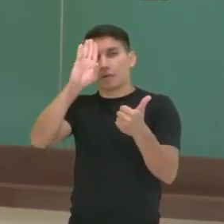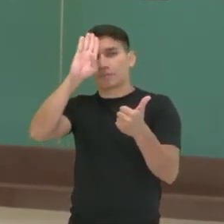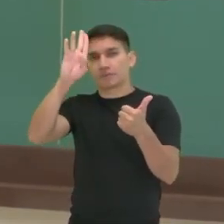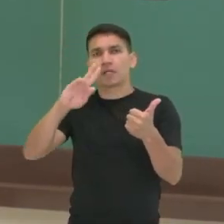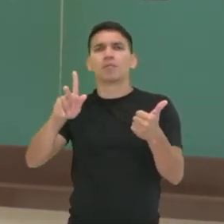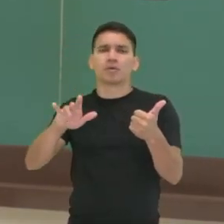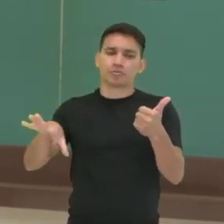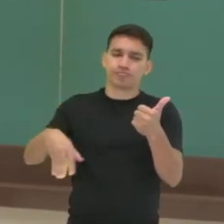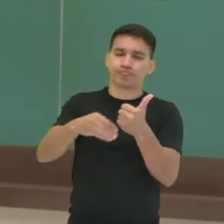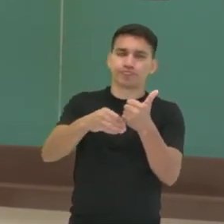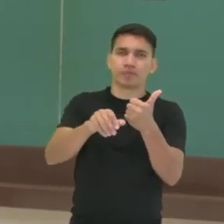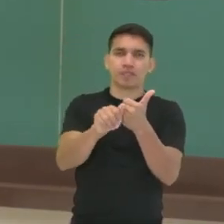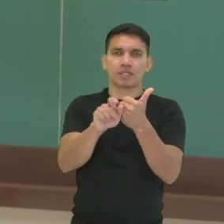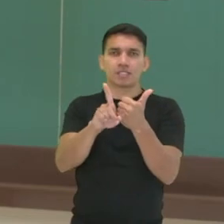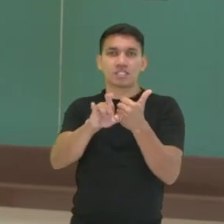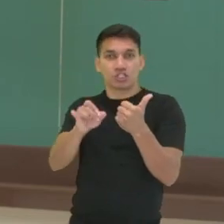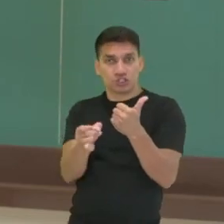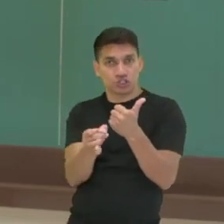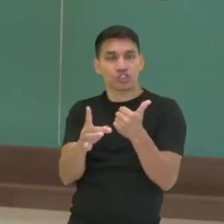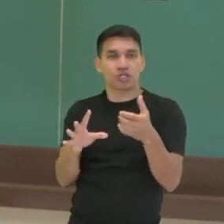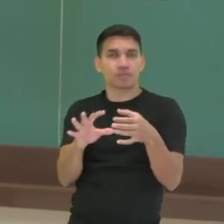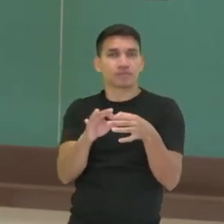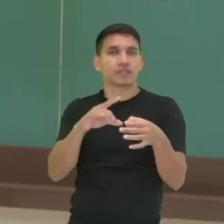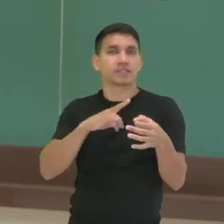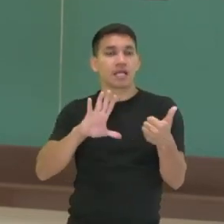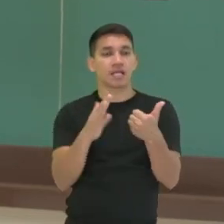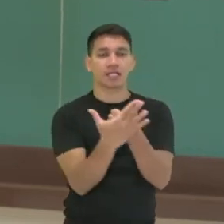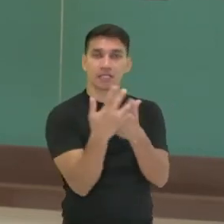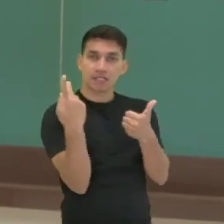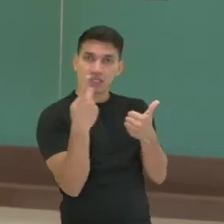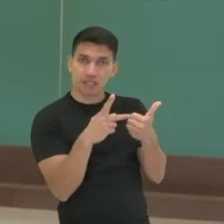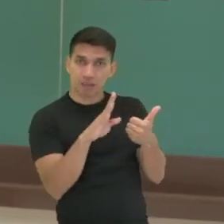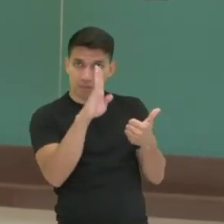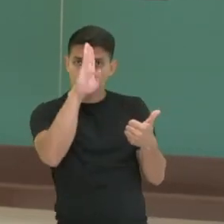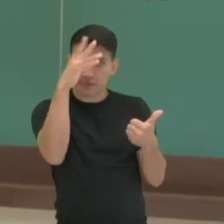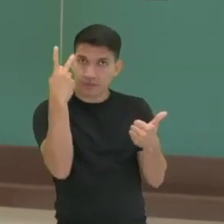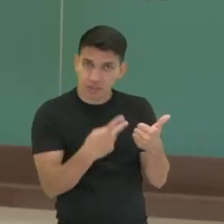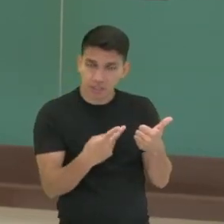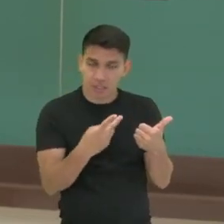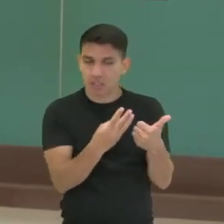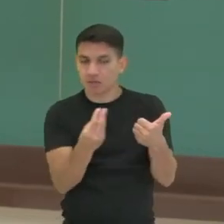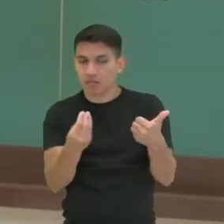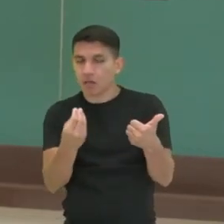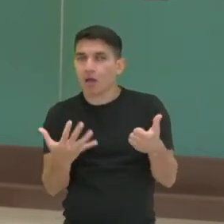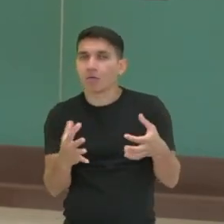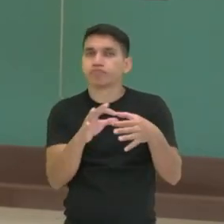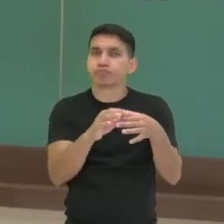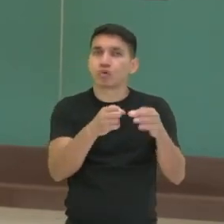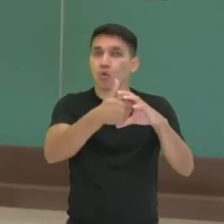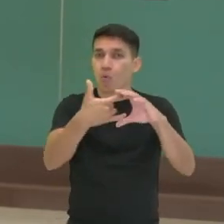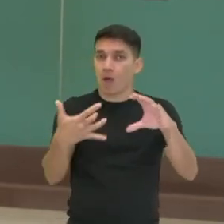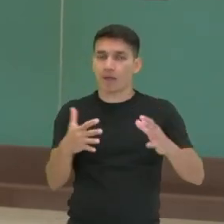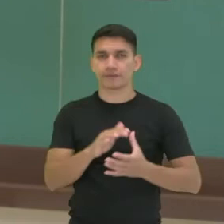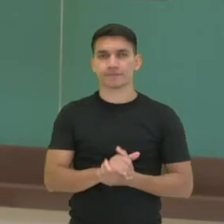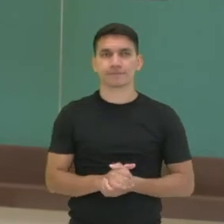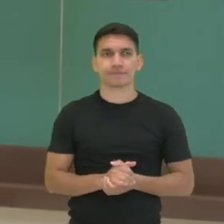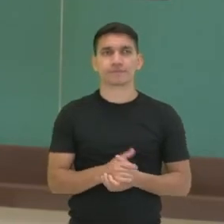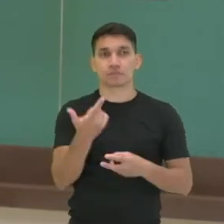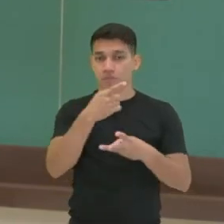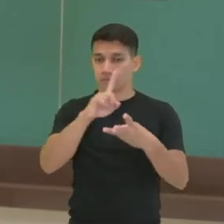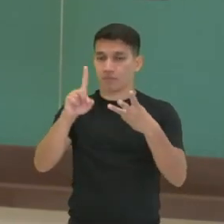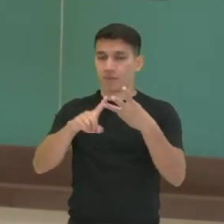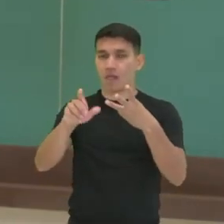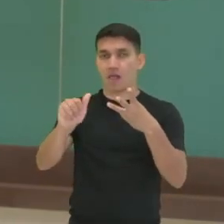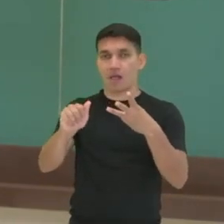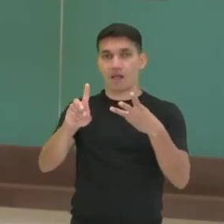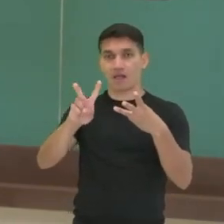da oração principal. Então, vai se referir a um termo da oração principal, qualificando, trazendo uma característica para ele. E a adverbial,